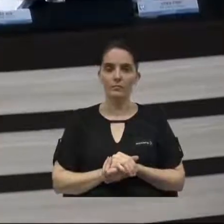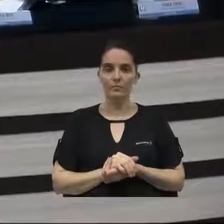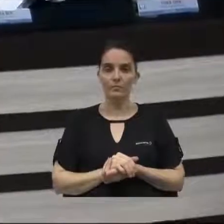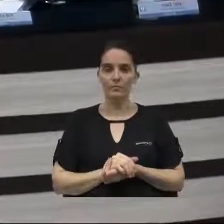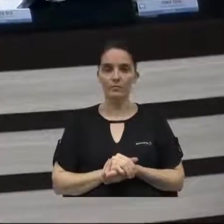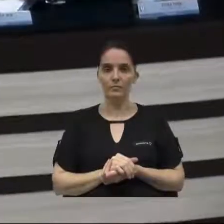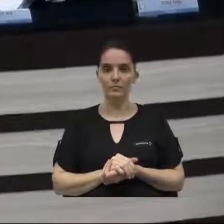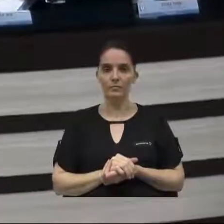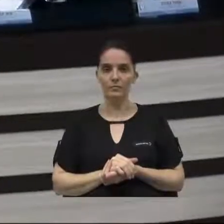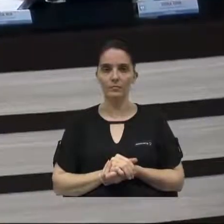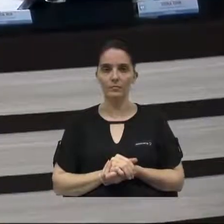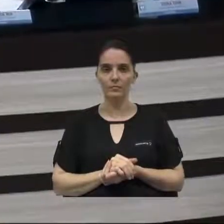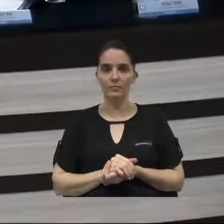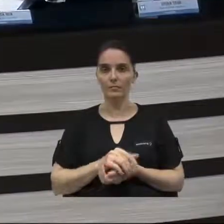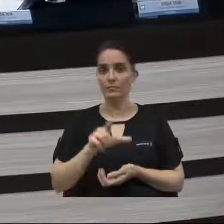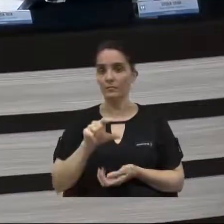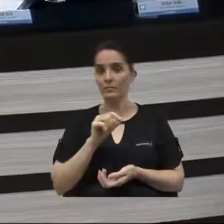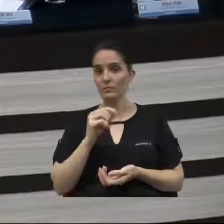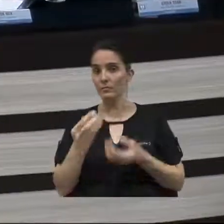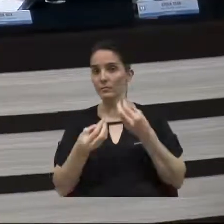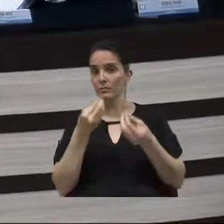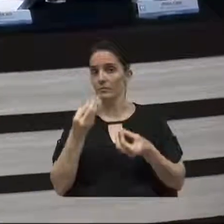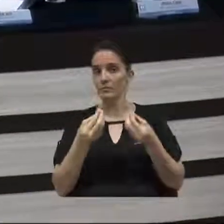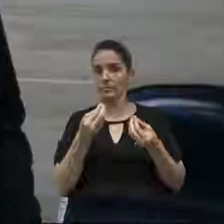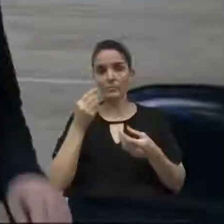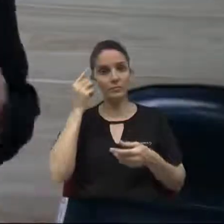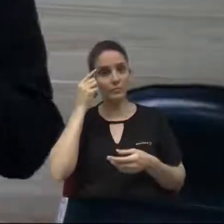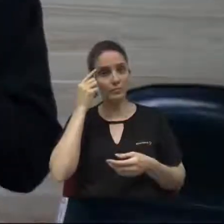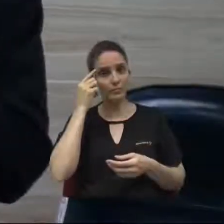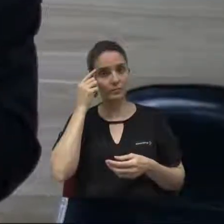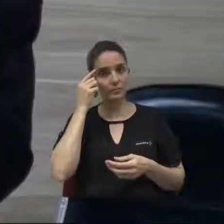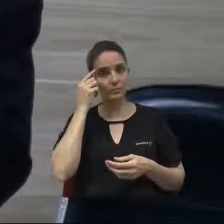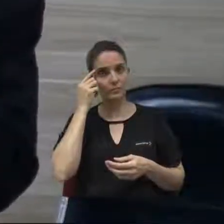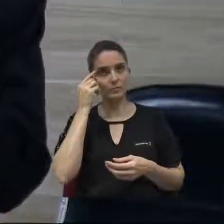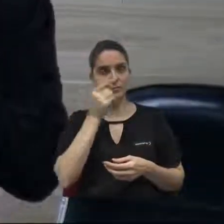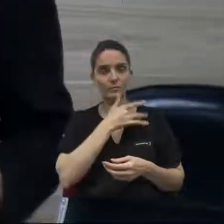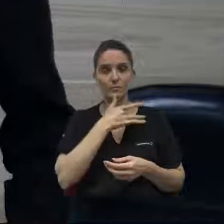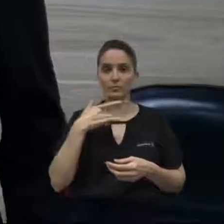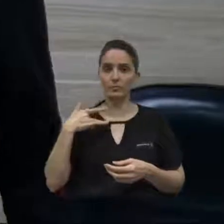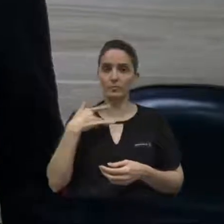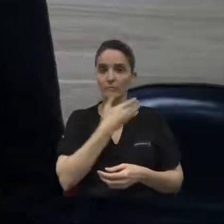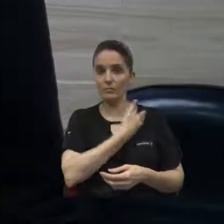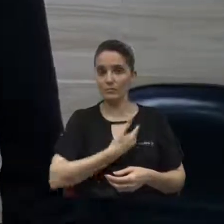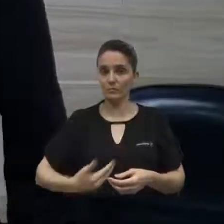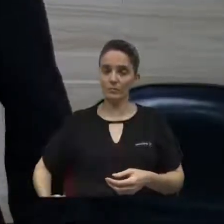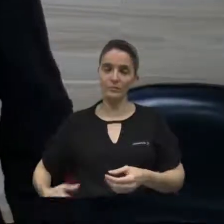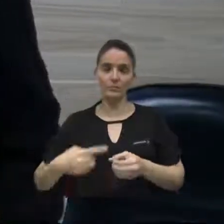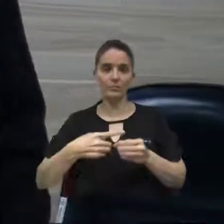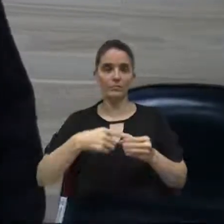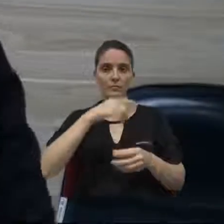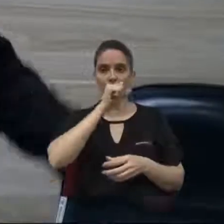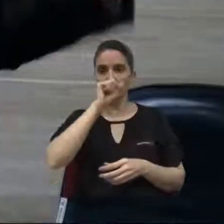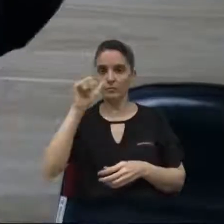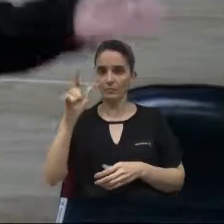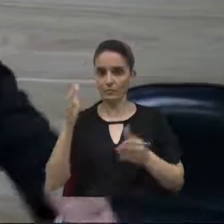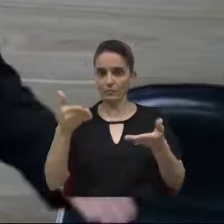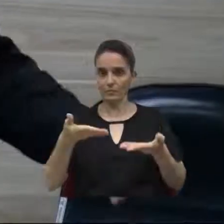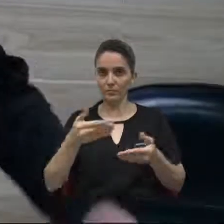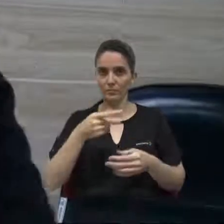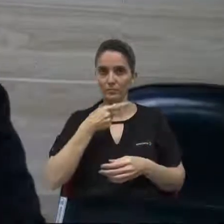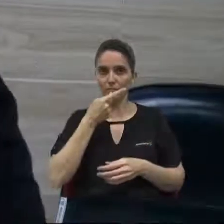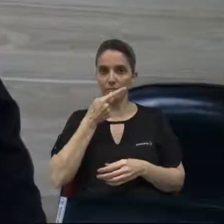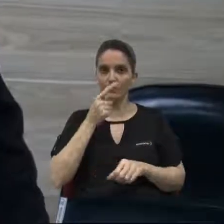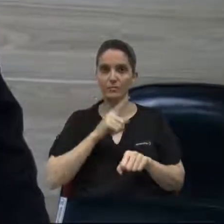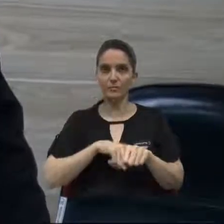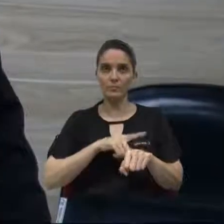vamos decidir como vamos pensar a saúde pública no município de Limeira. E aqui vou usar o tempo tanto